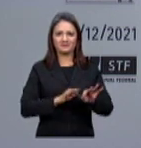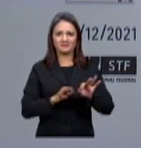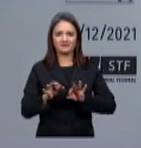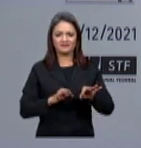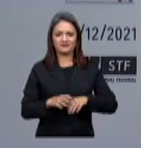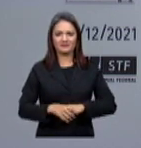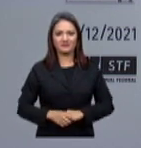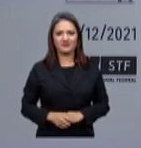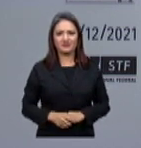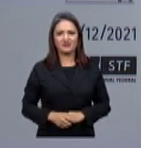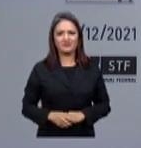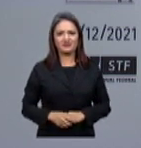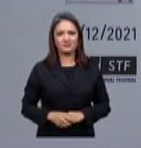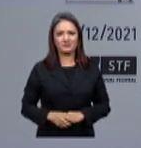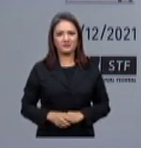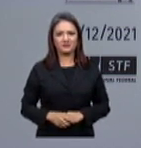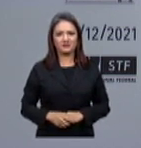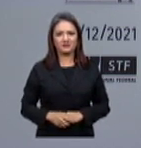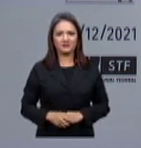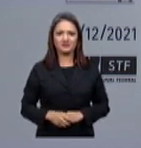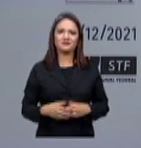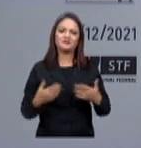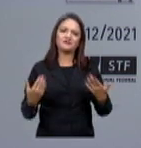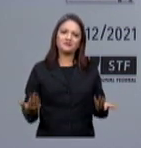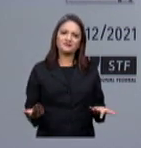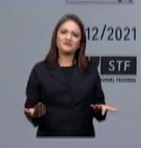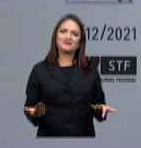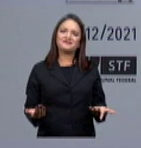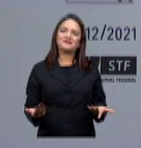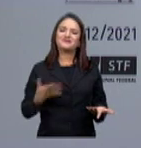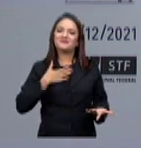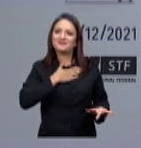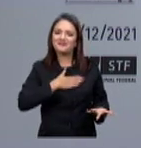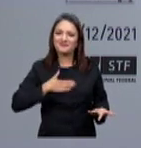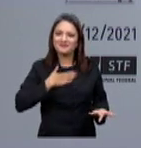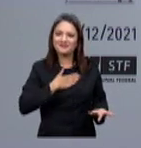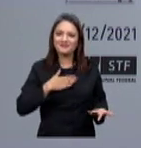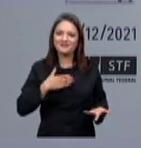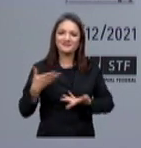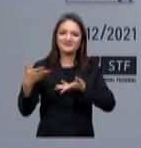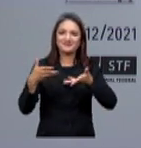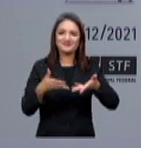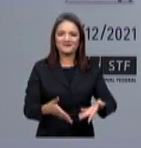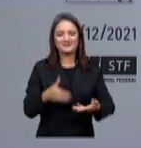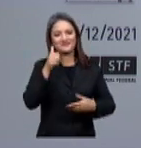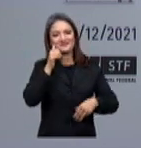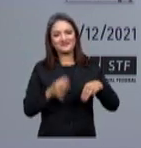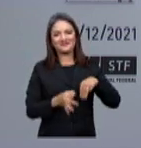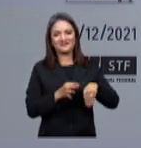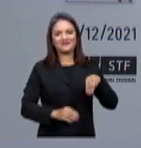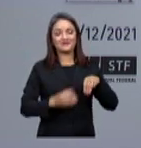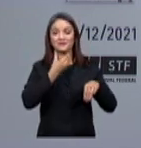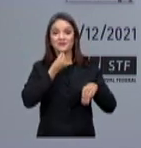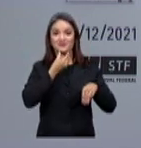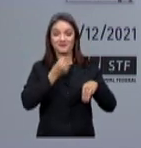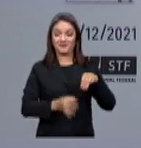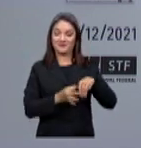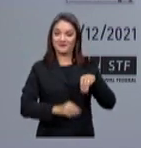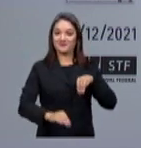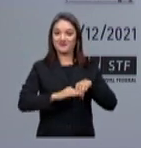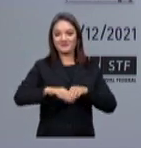privilégio de contar com rosa presença do eminente Ministro Luiz Edson fachin